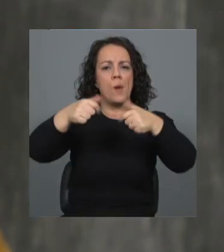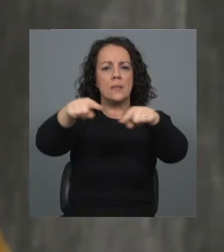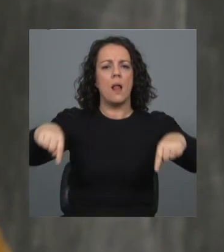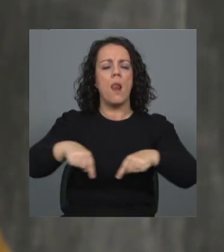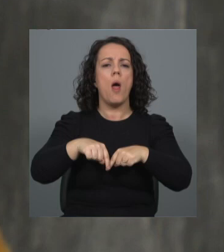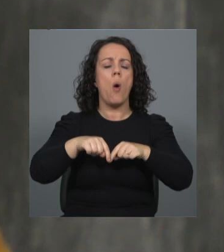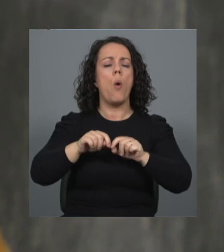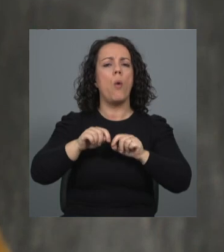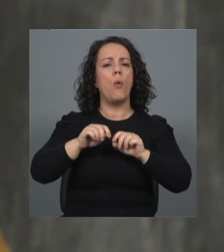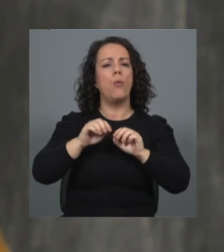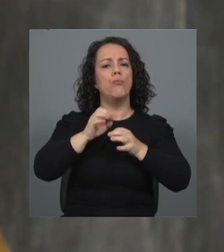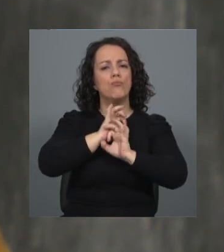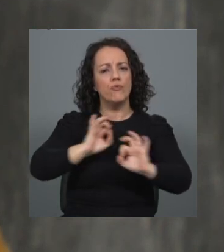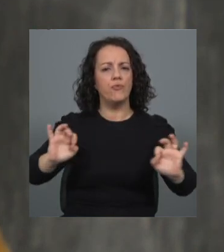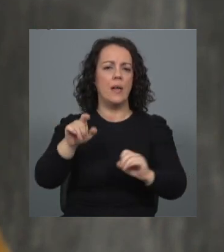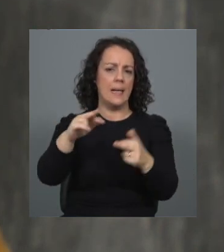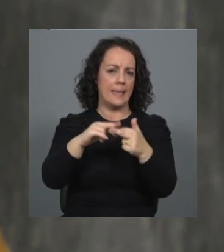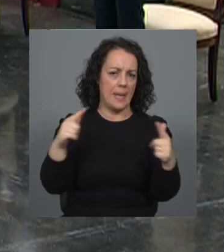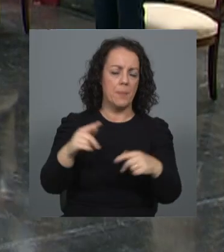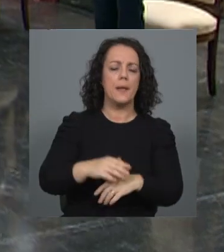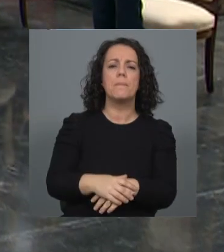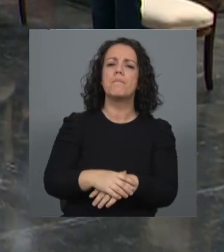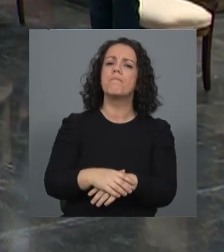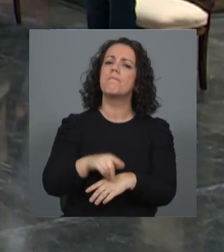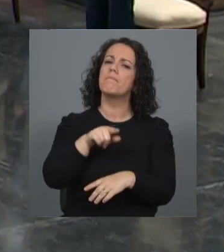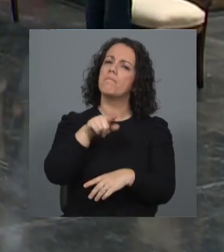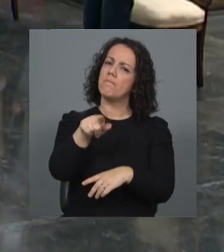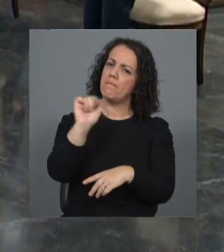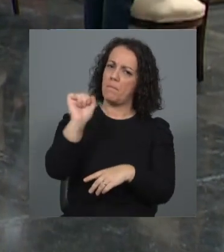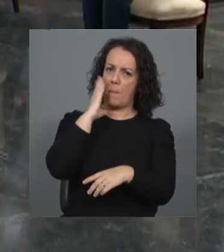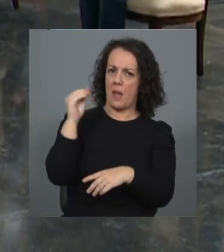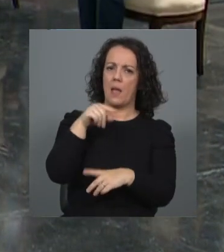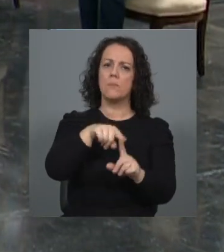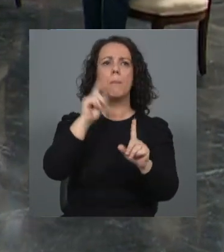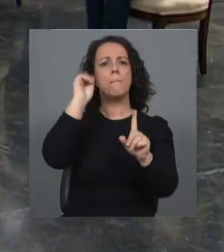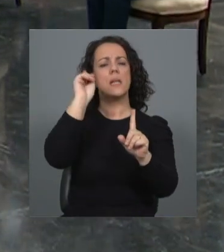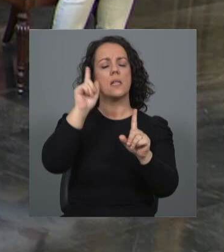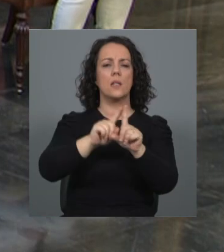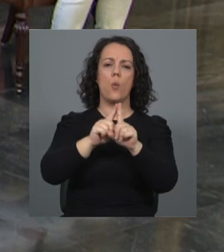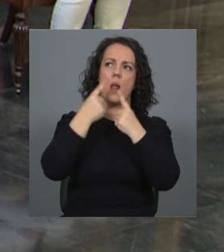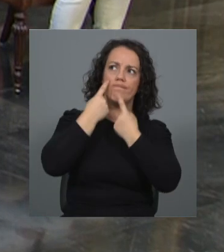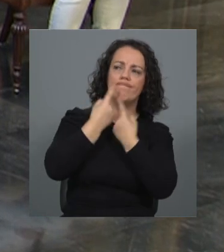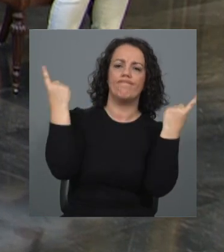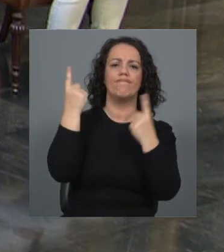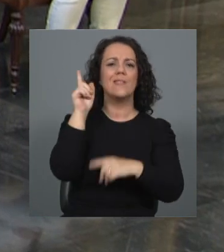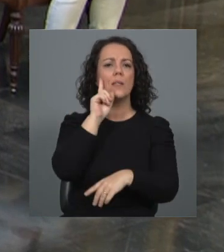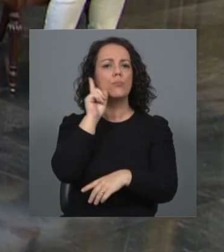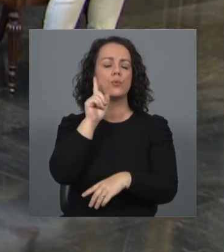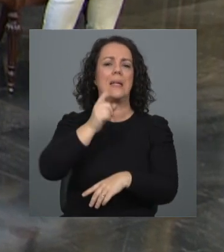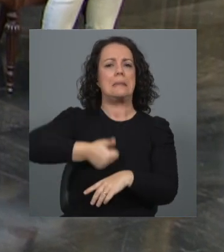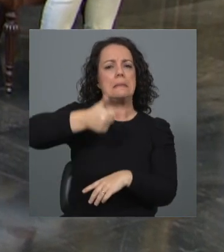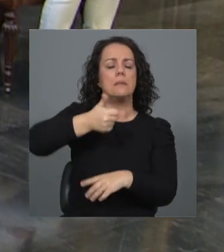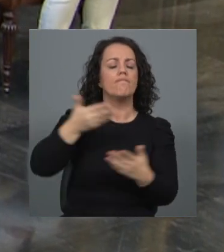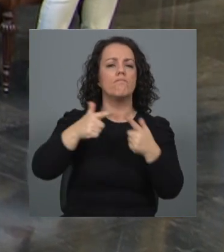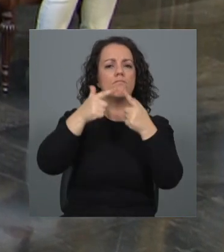É significativo o Presidente dar esta importância e chamar também para a primeira linha a questão da liberdade